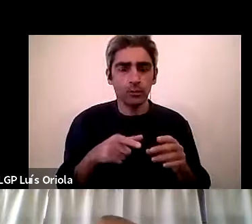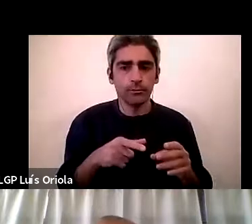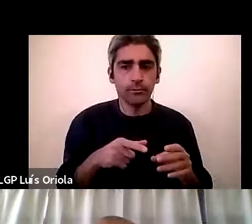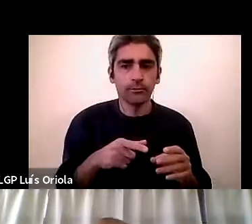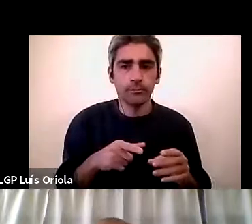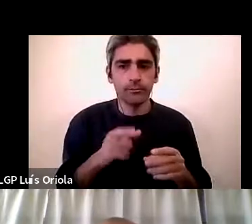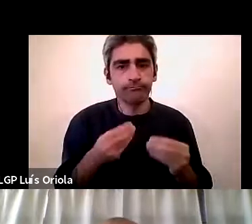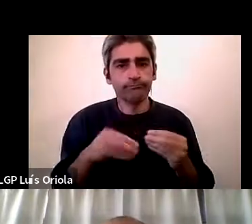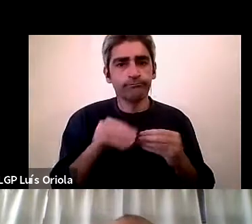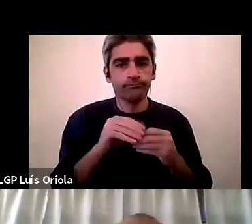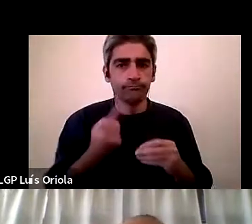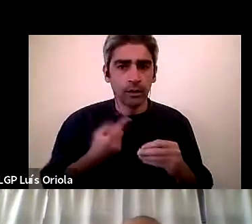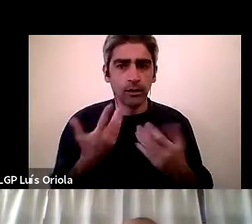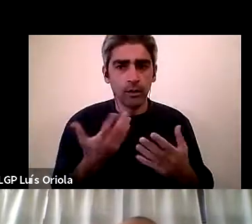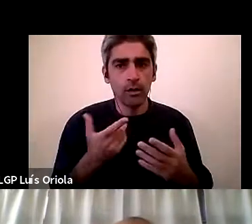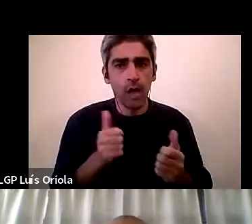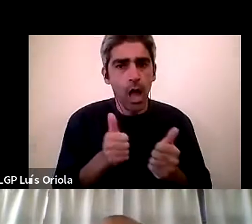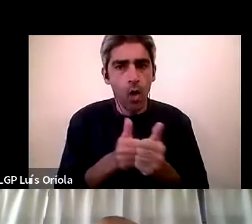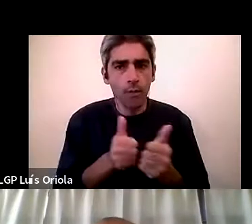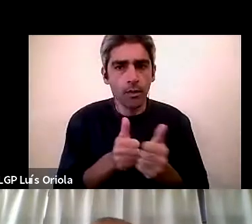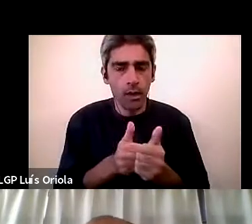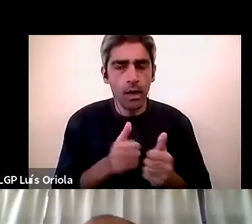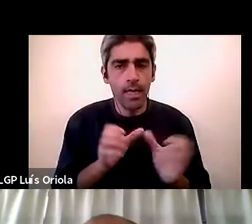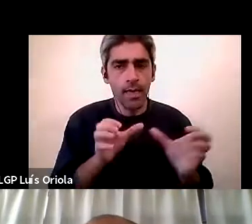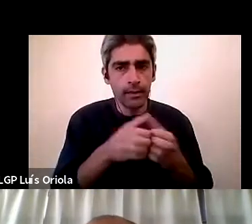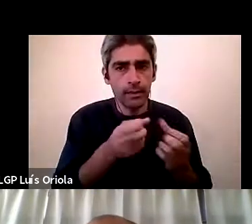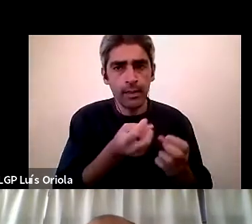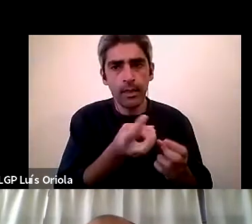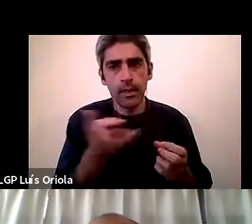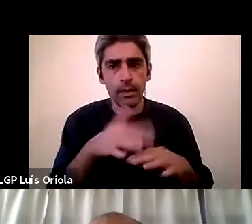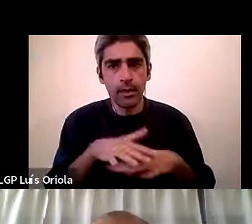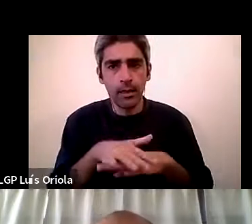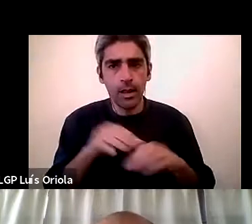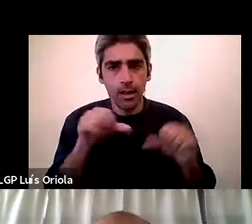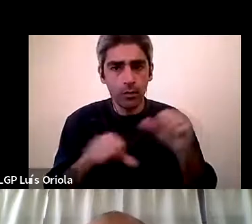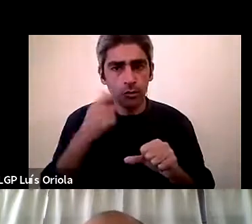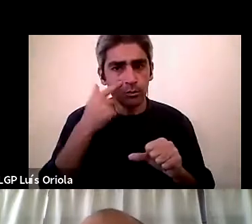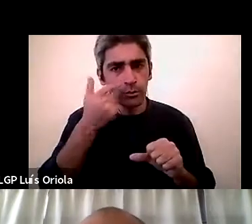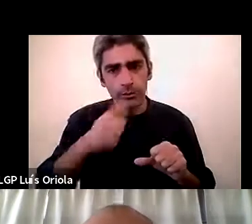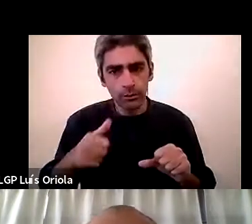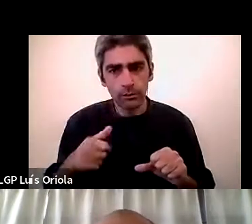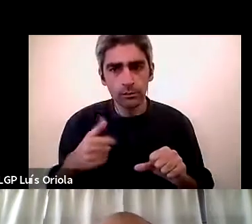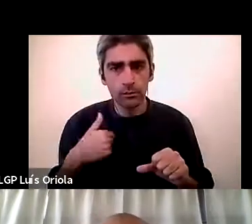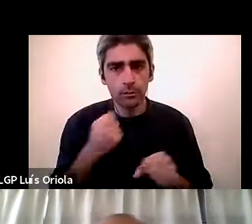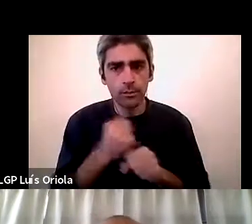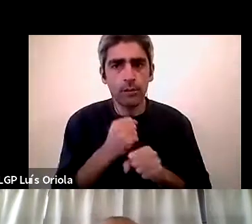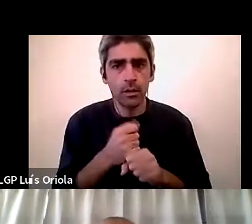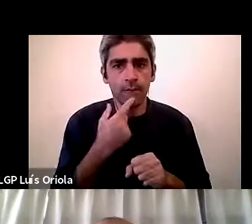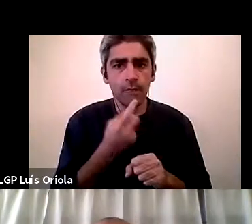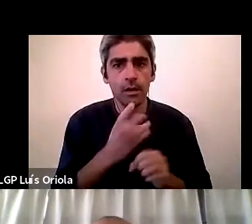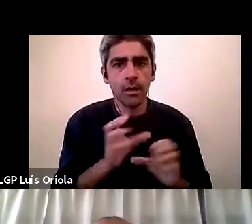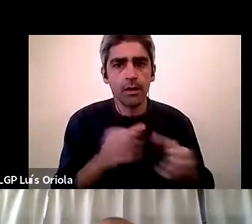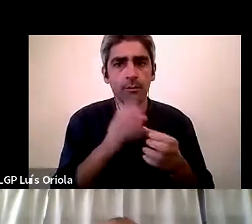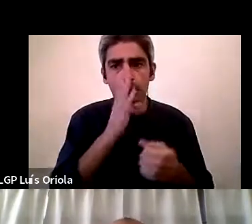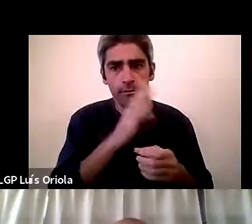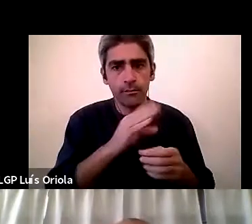esse upgrade, digamos assim. Nós estamos a acompanhar as equipas da rede de laboratórios de experimentação, a trabalhar com equipas no